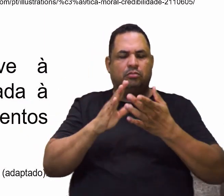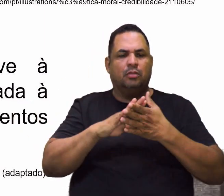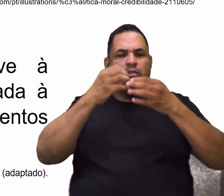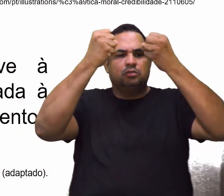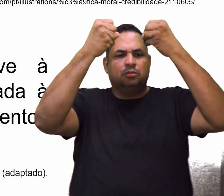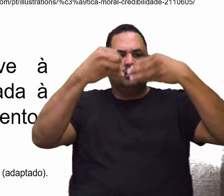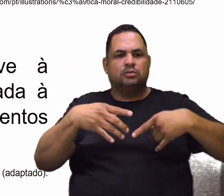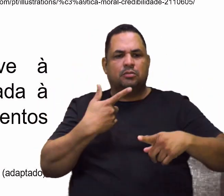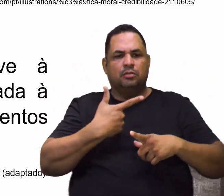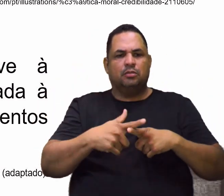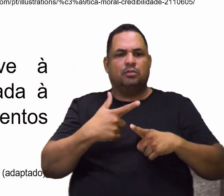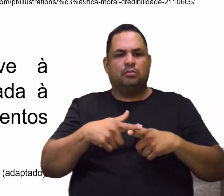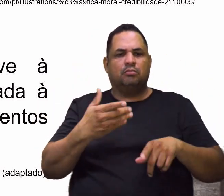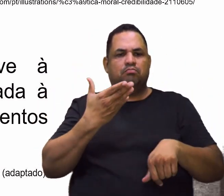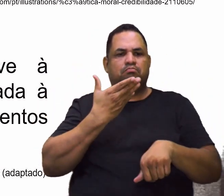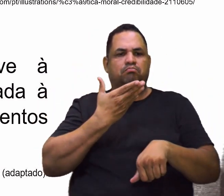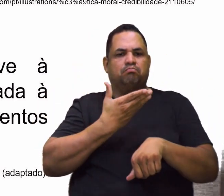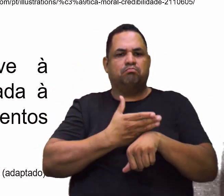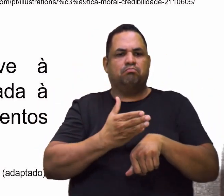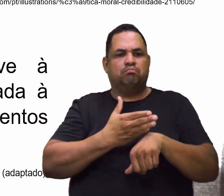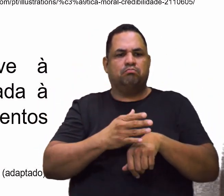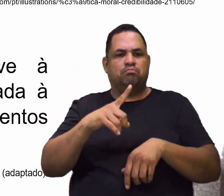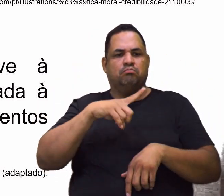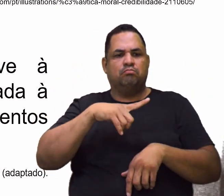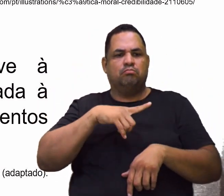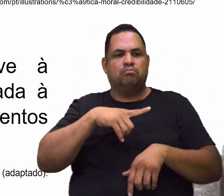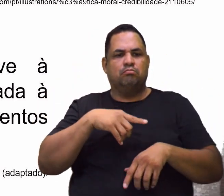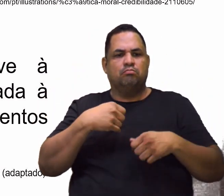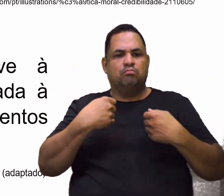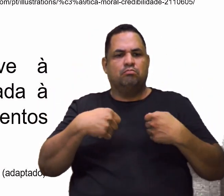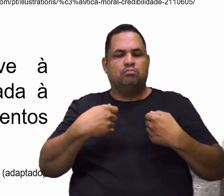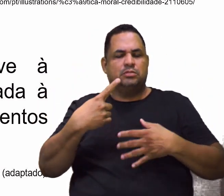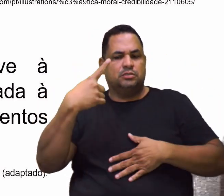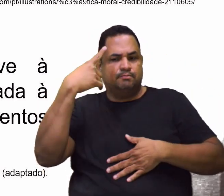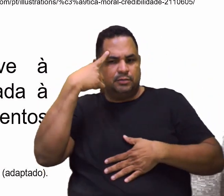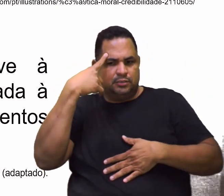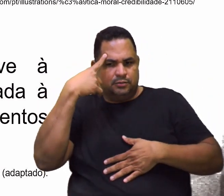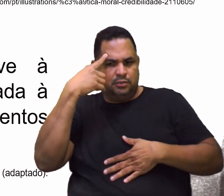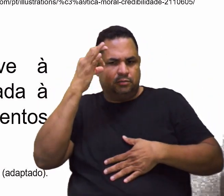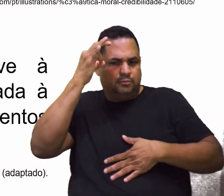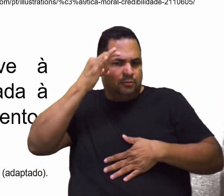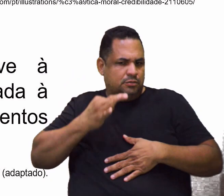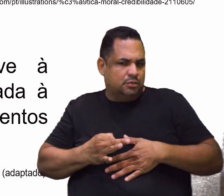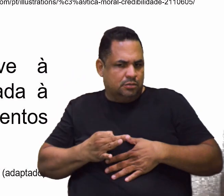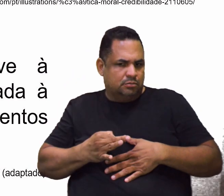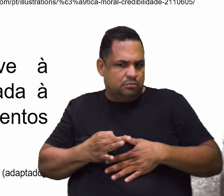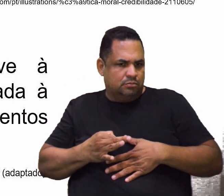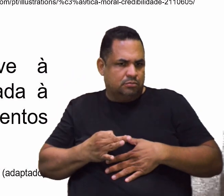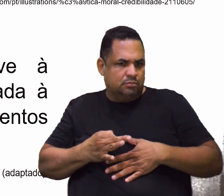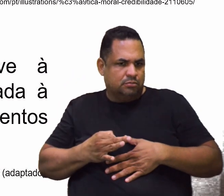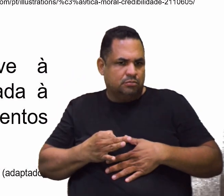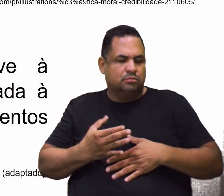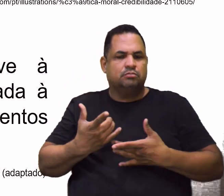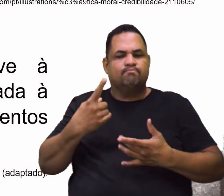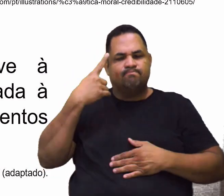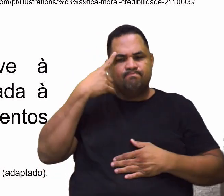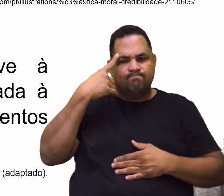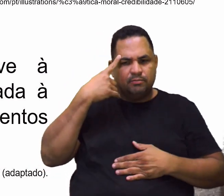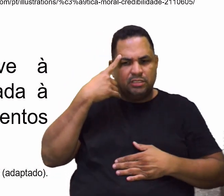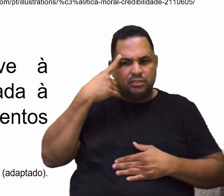sobre problemas práticos que exigem justificativa racional do ser humano. Vamos fazer uma análise,